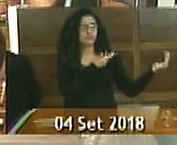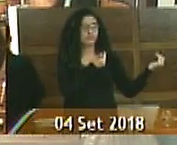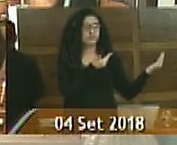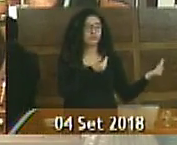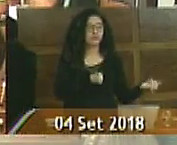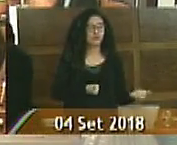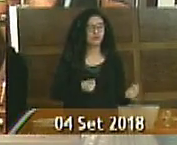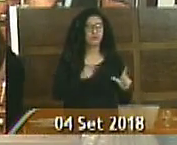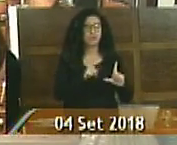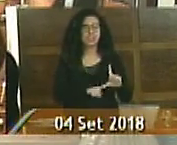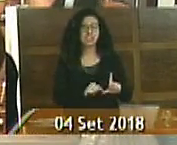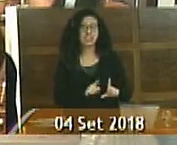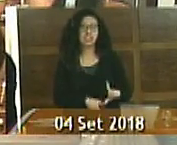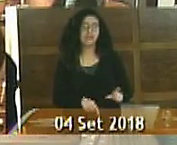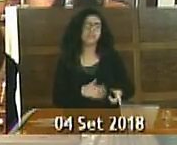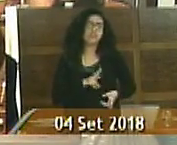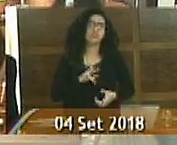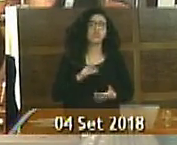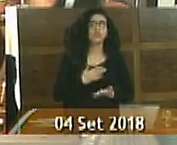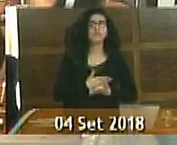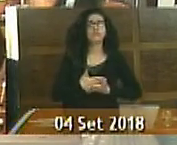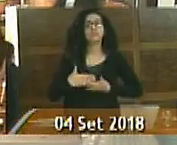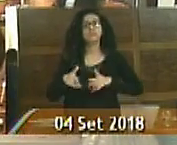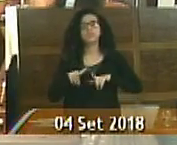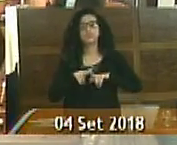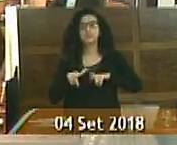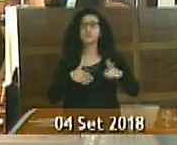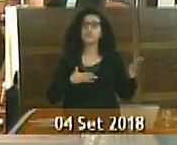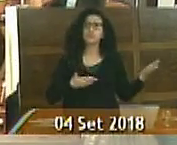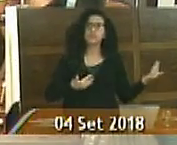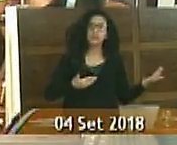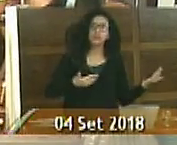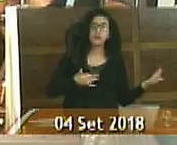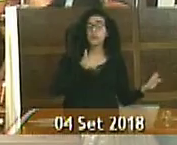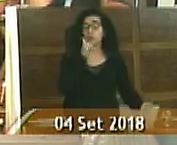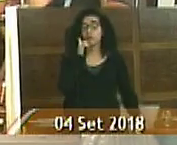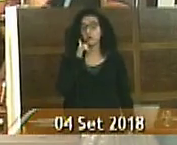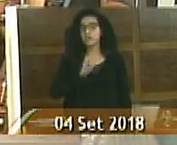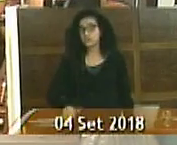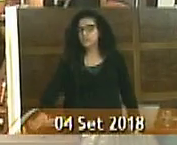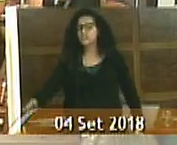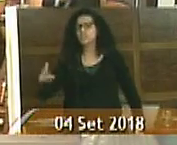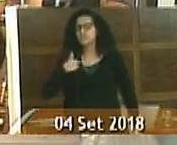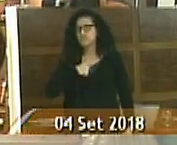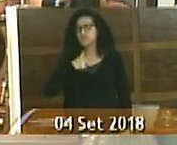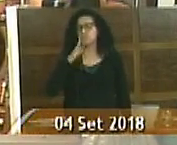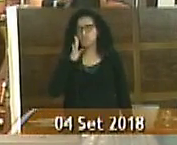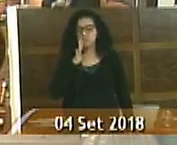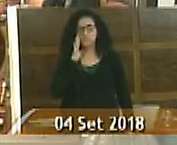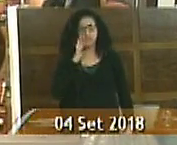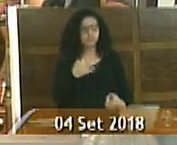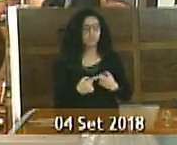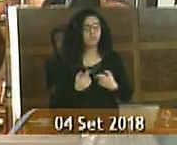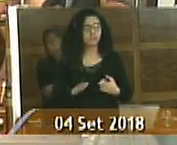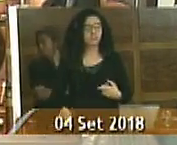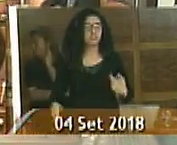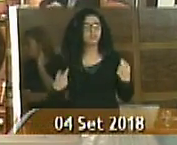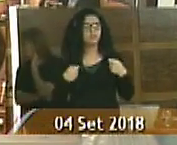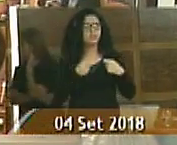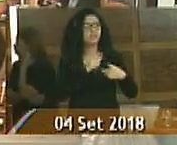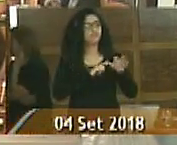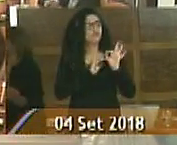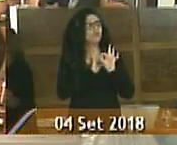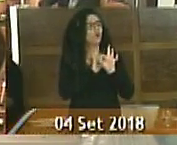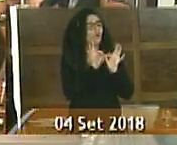né? No caso, ele vai começar um trabalho com as crianças, acho legal, né? As crianças têm que começar a ter ordem, né? E